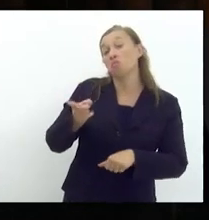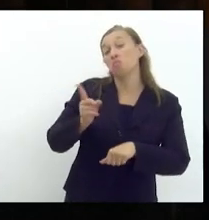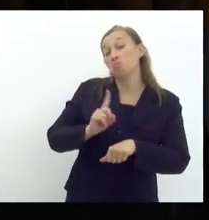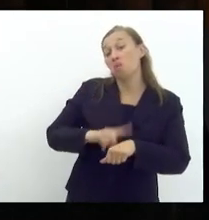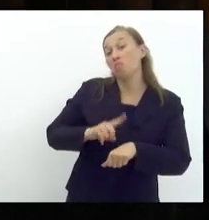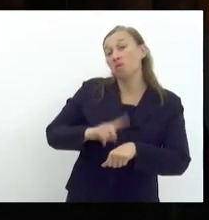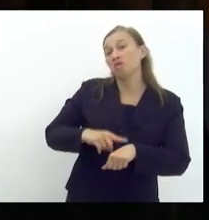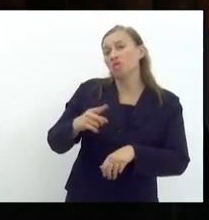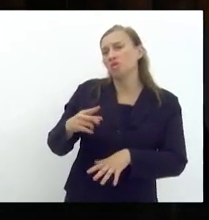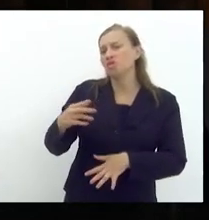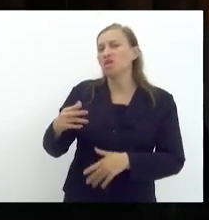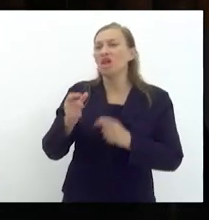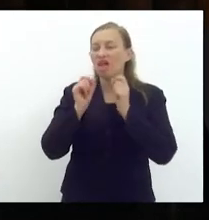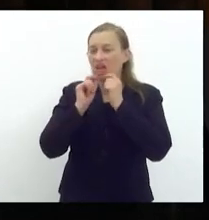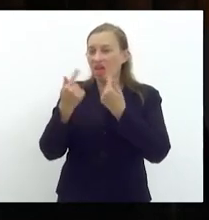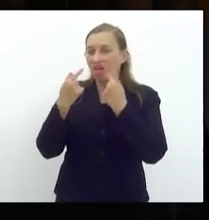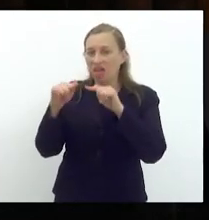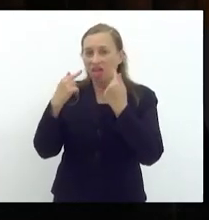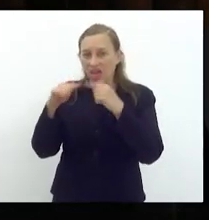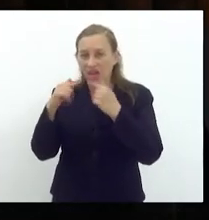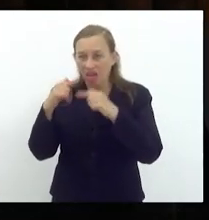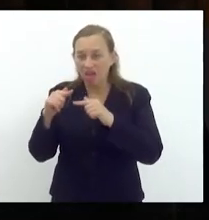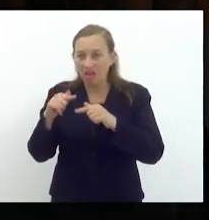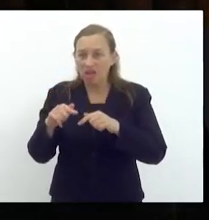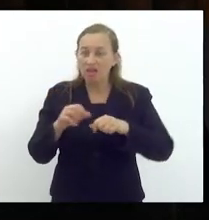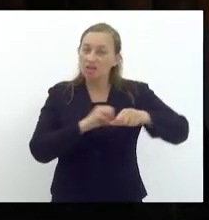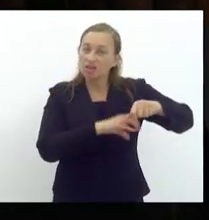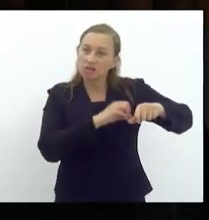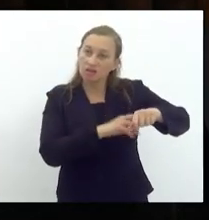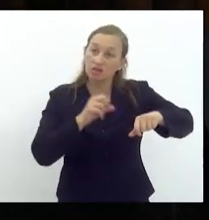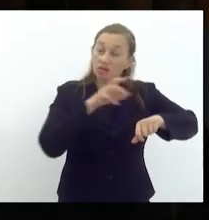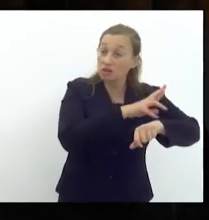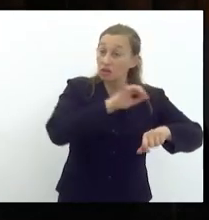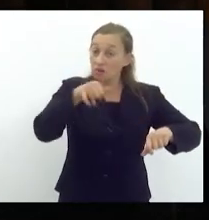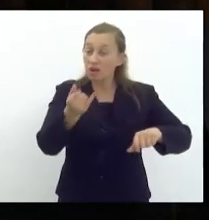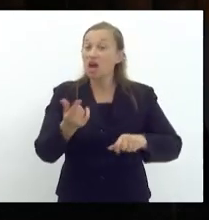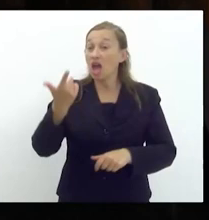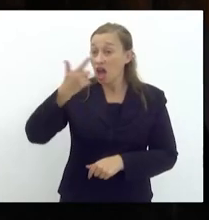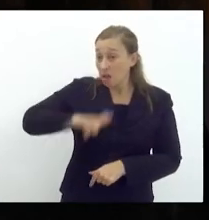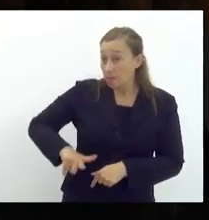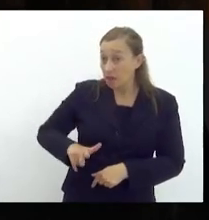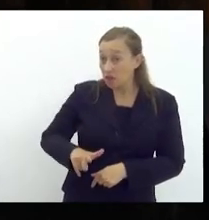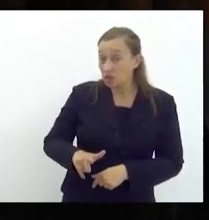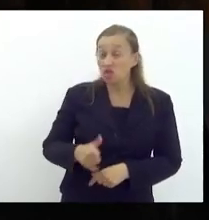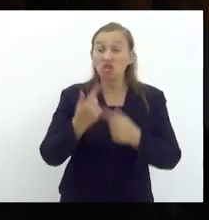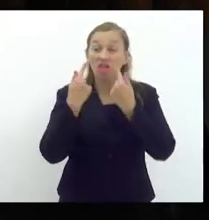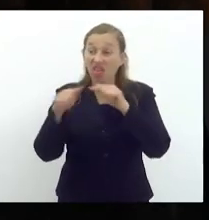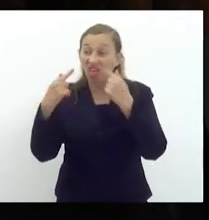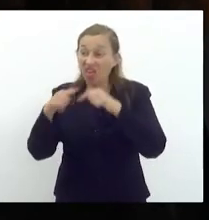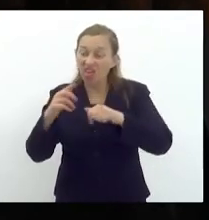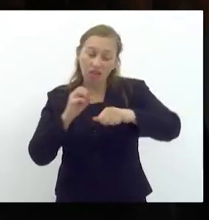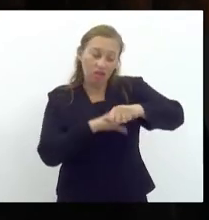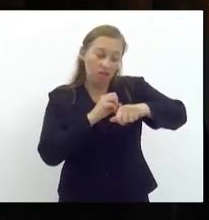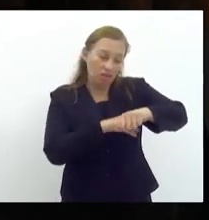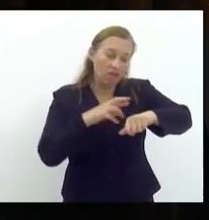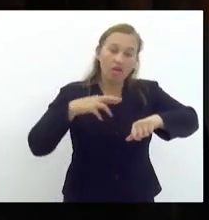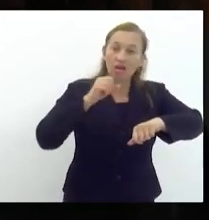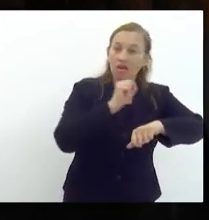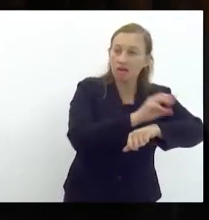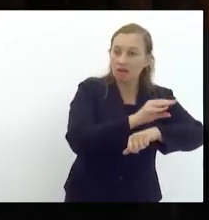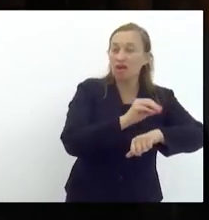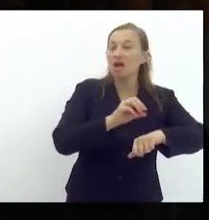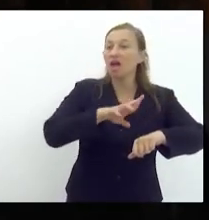foram críticos ao programa supera RJ repito foram críticos ao programa supera RJ